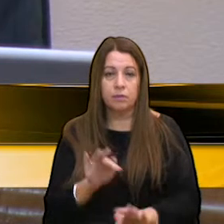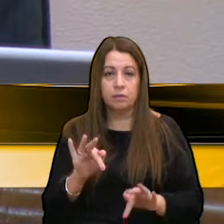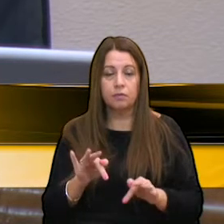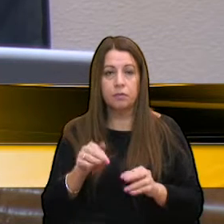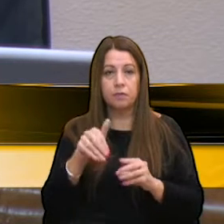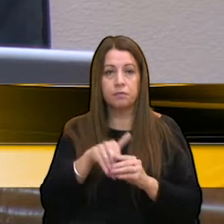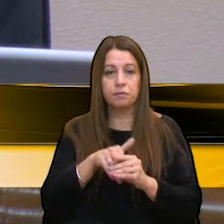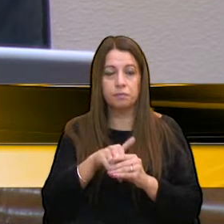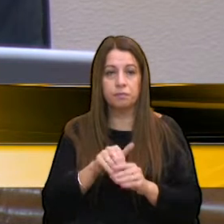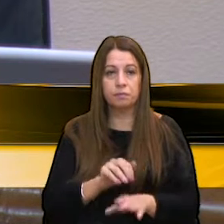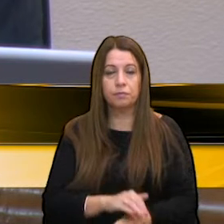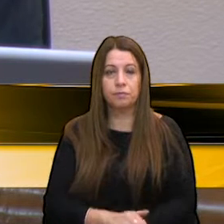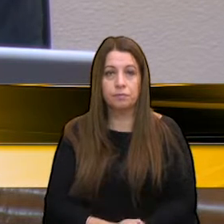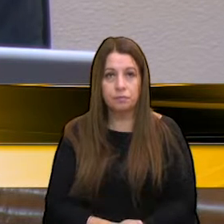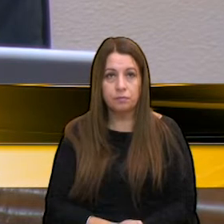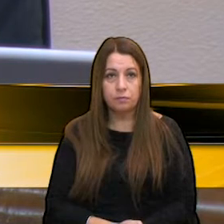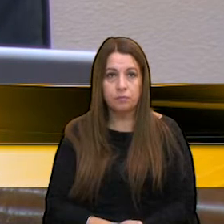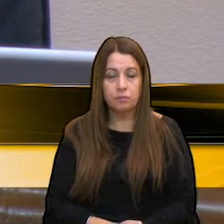Encerrada a votação.